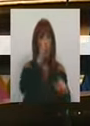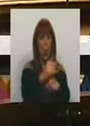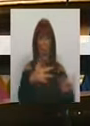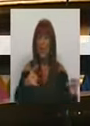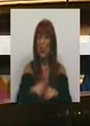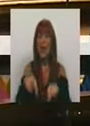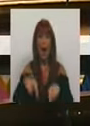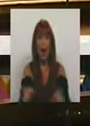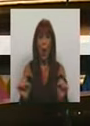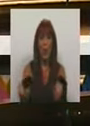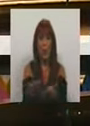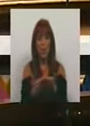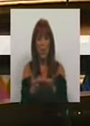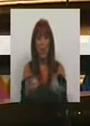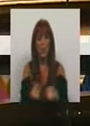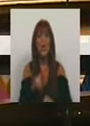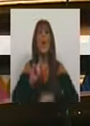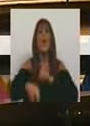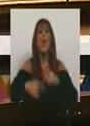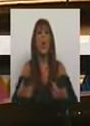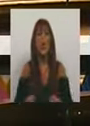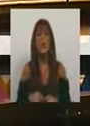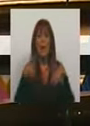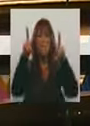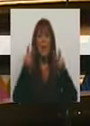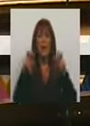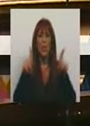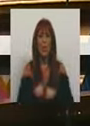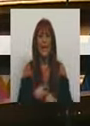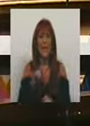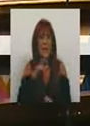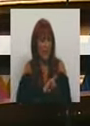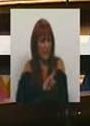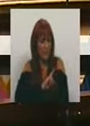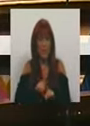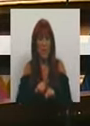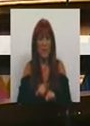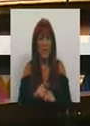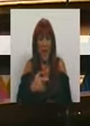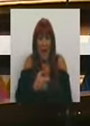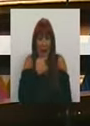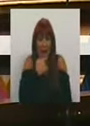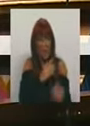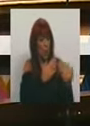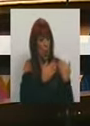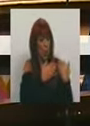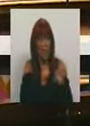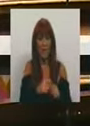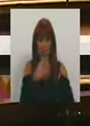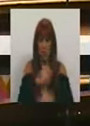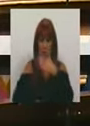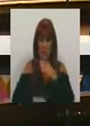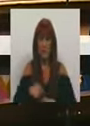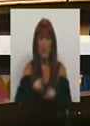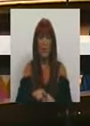ou sem negociação, constitui matéria reservada da exclusiva competência dos